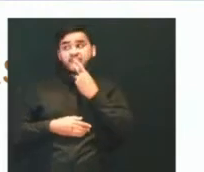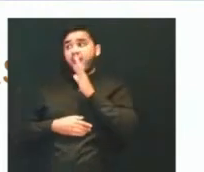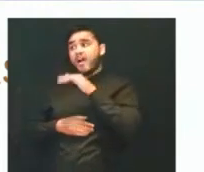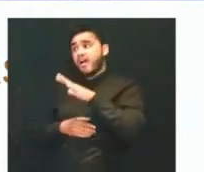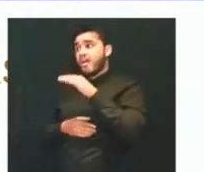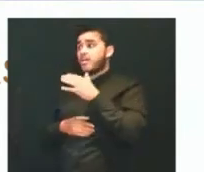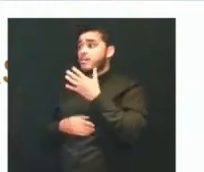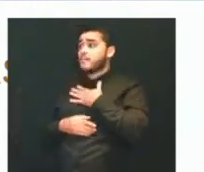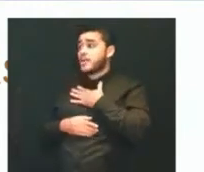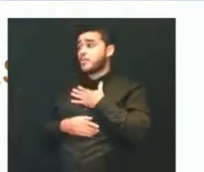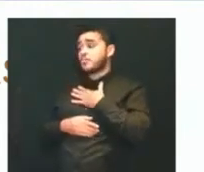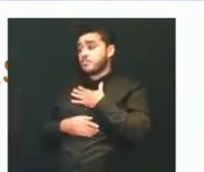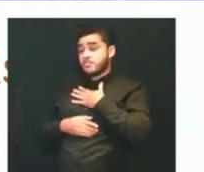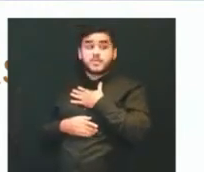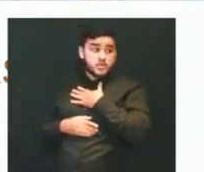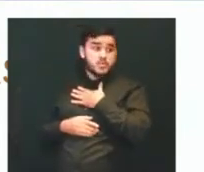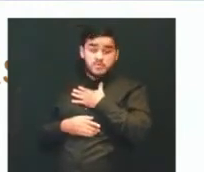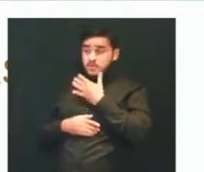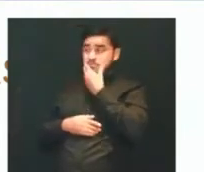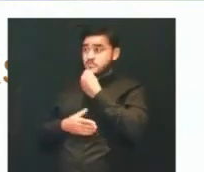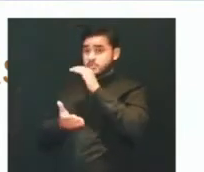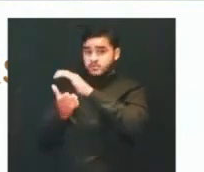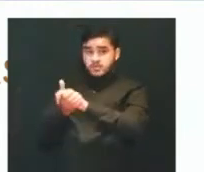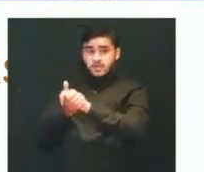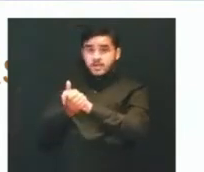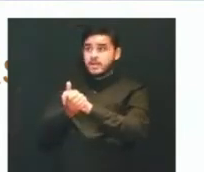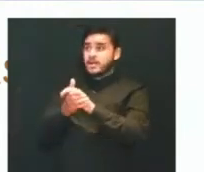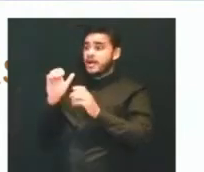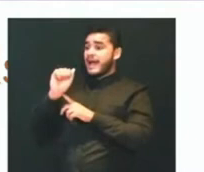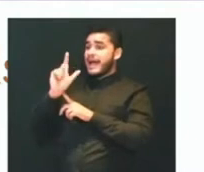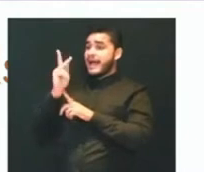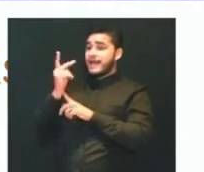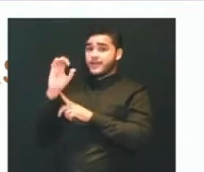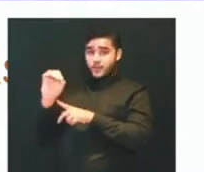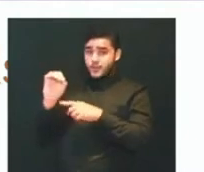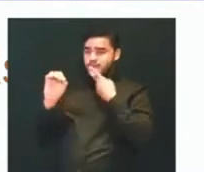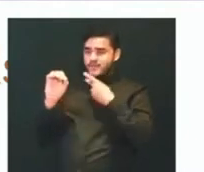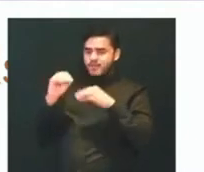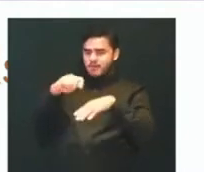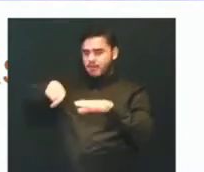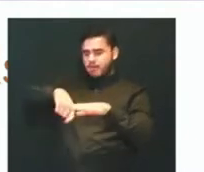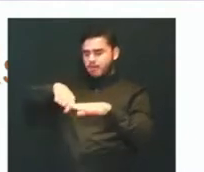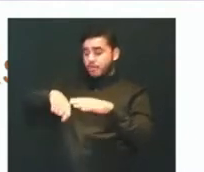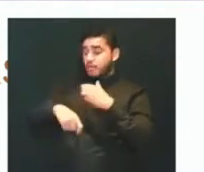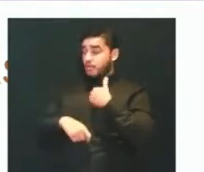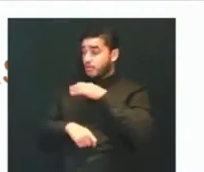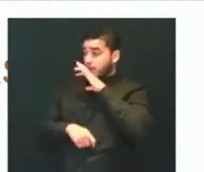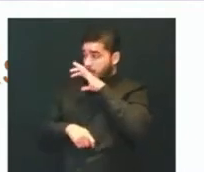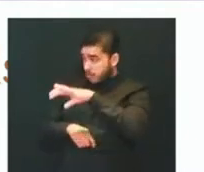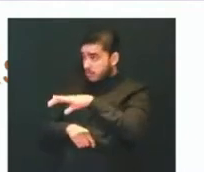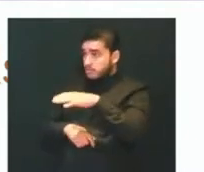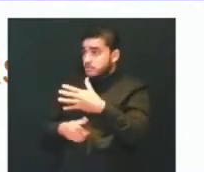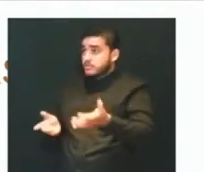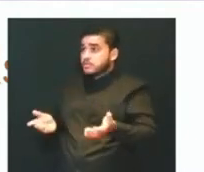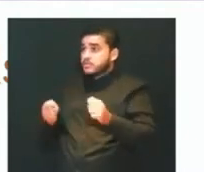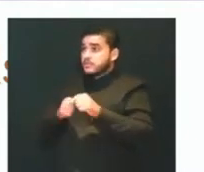temperada com alho. E eu odeio alho, me dá uma ânsia de vômito. Mas eu tenho que comer, se